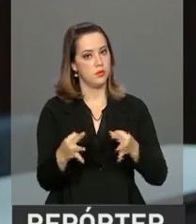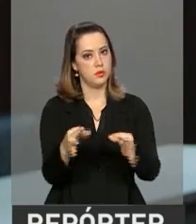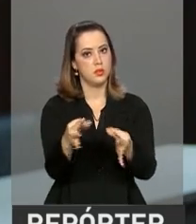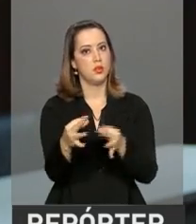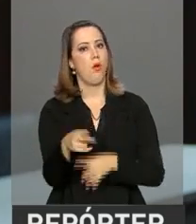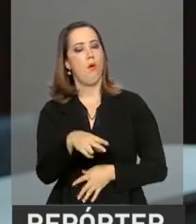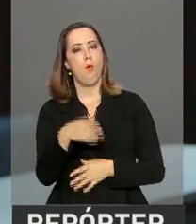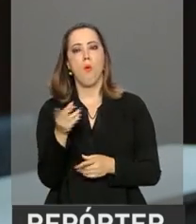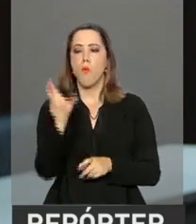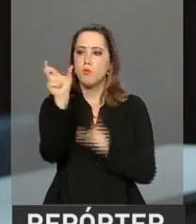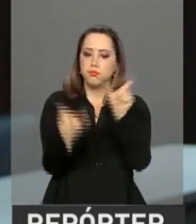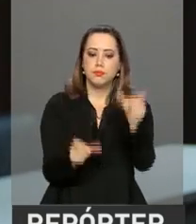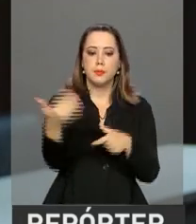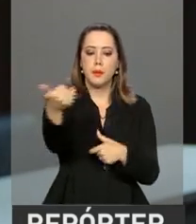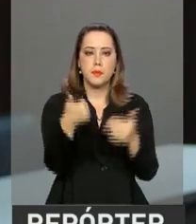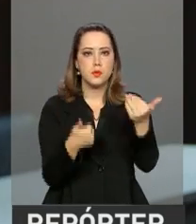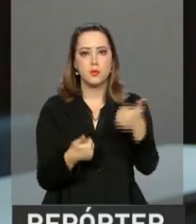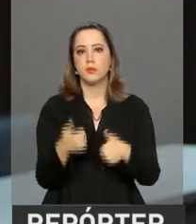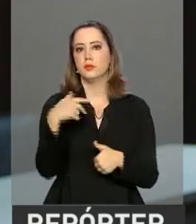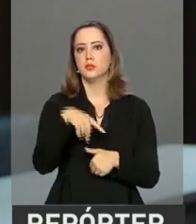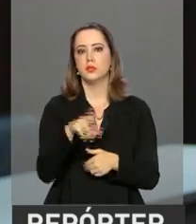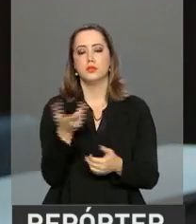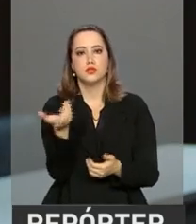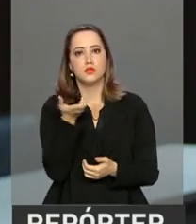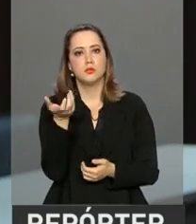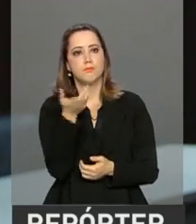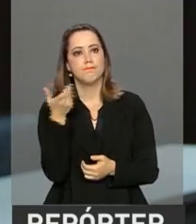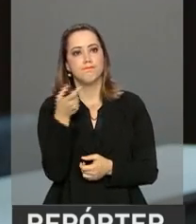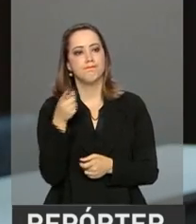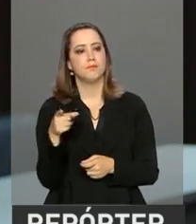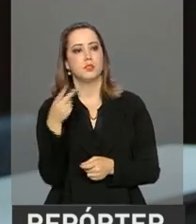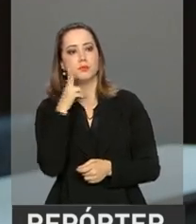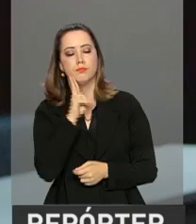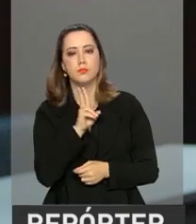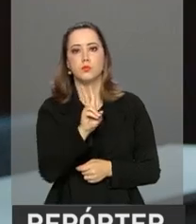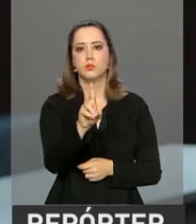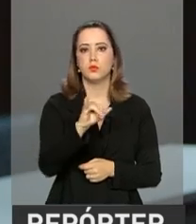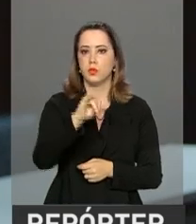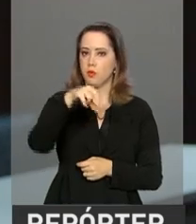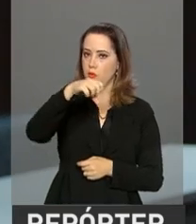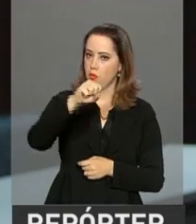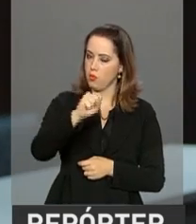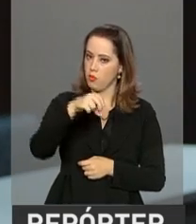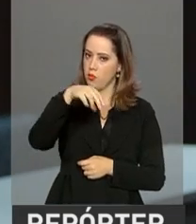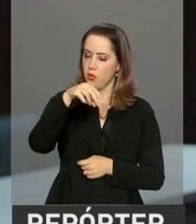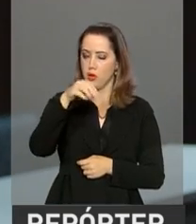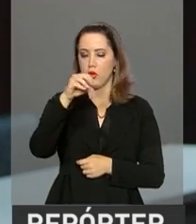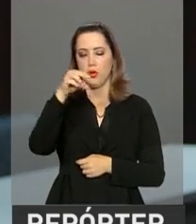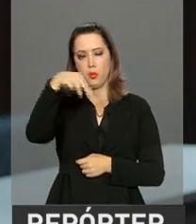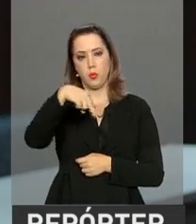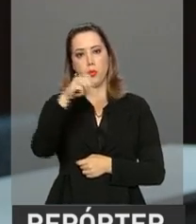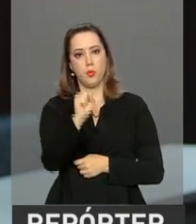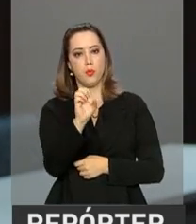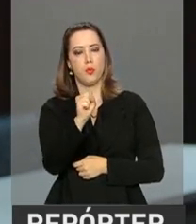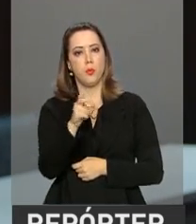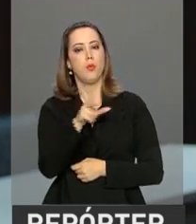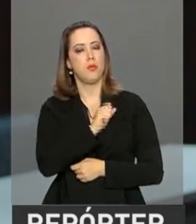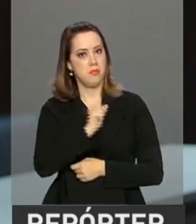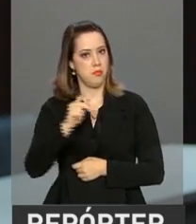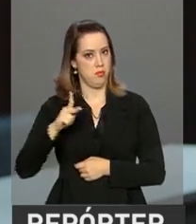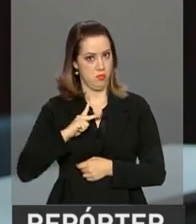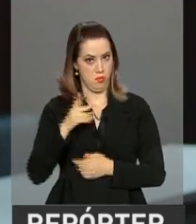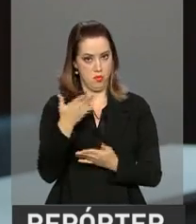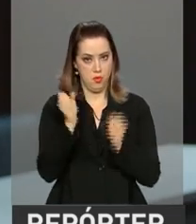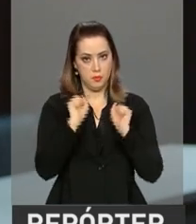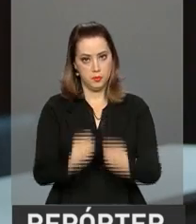cidadão que procura querendo agendar uma perícia o cidadão que procure o INSS querendo eh fazer uma conta a verbar o seu tempo de trabalho